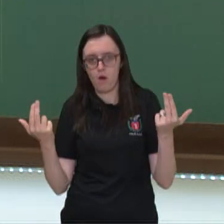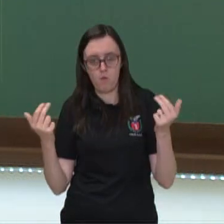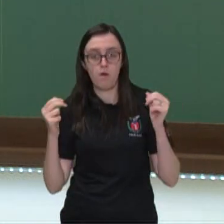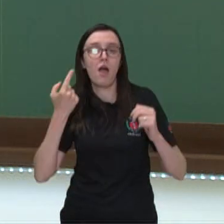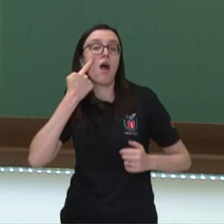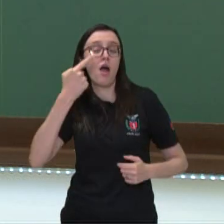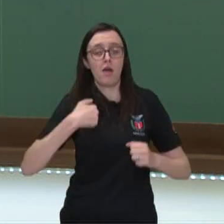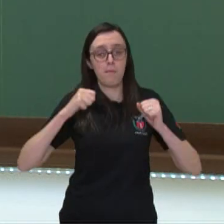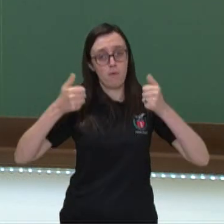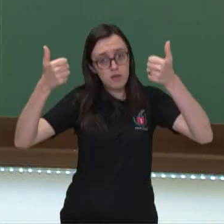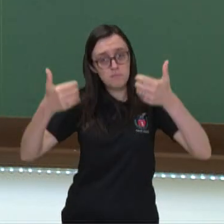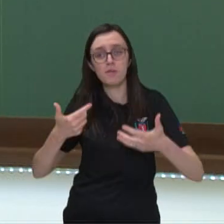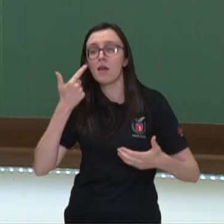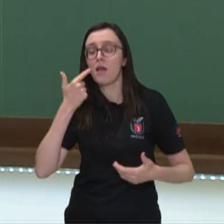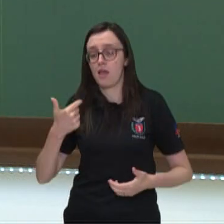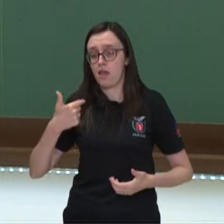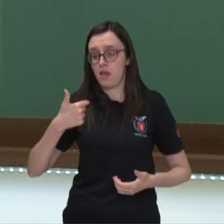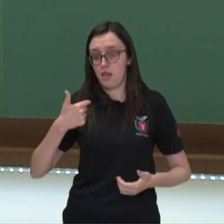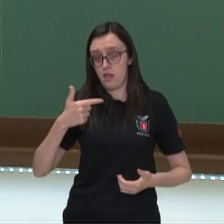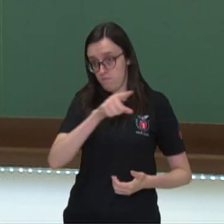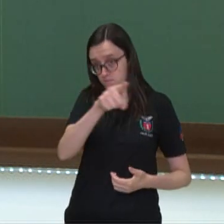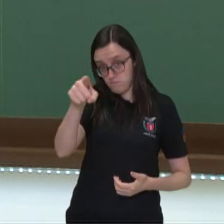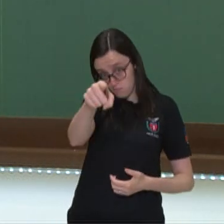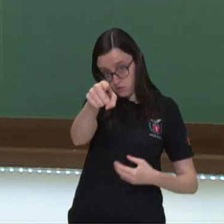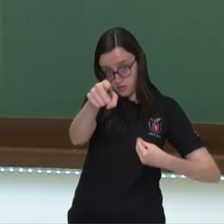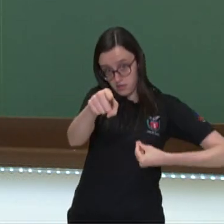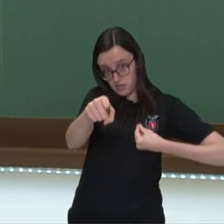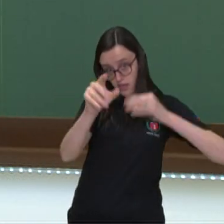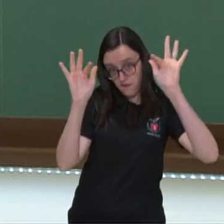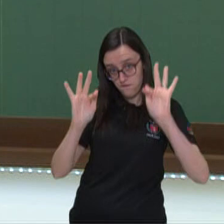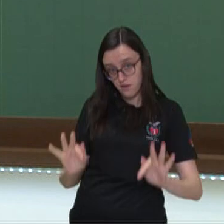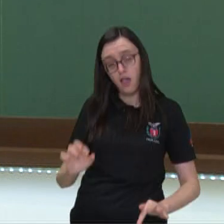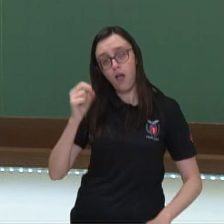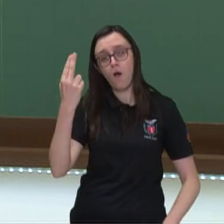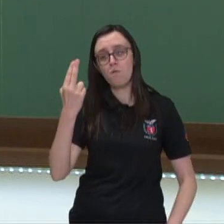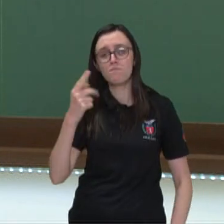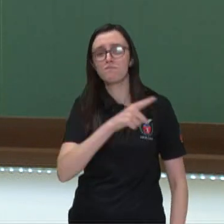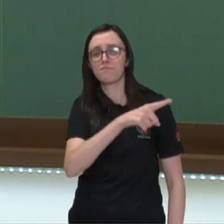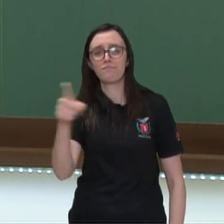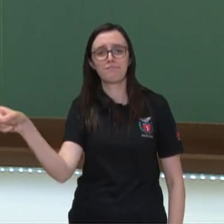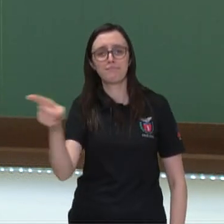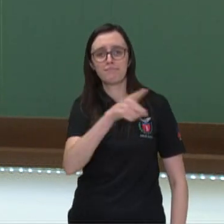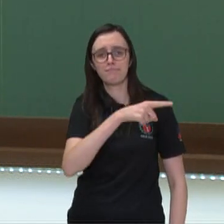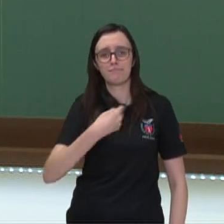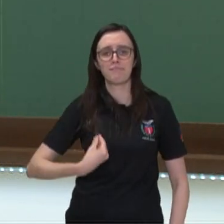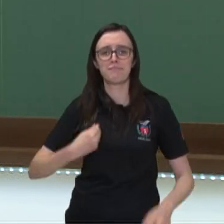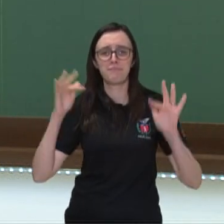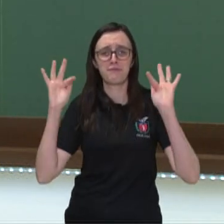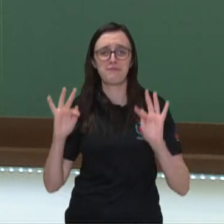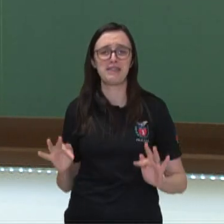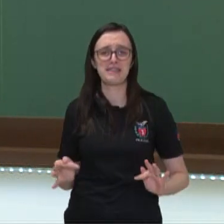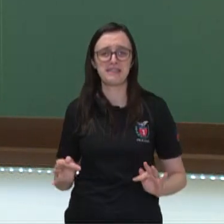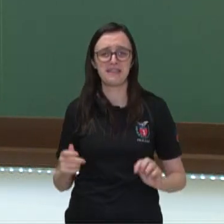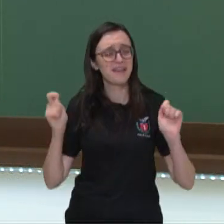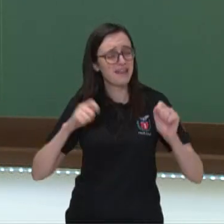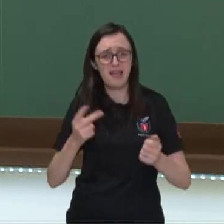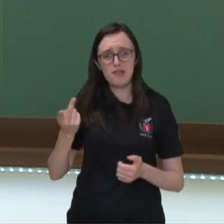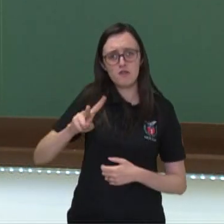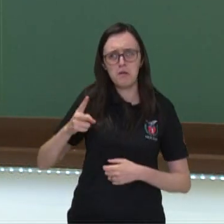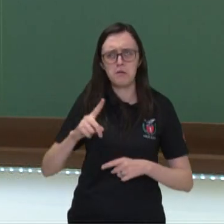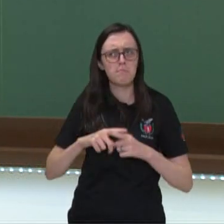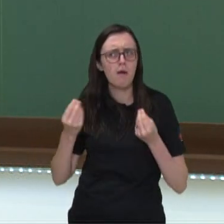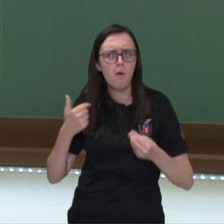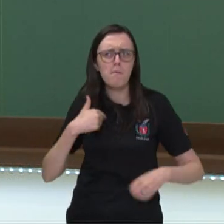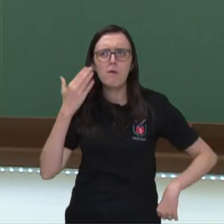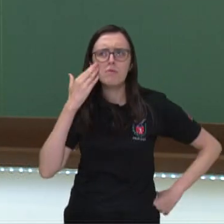posso dizer you are happy, você está feliz. You are happy, vocês estão felizes. Mas como é que